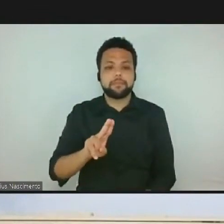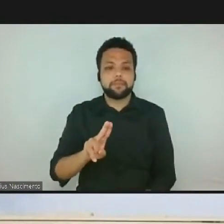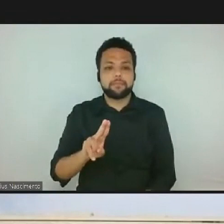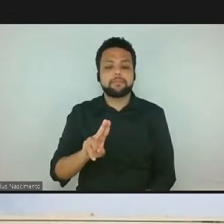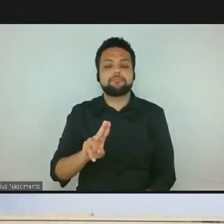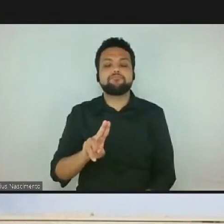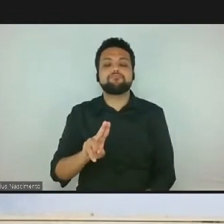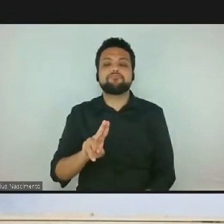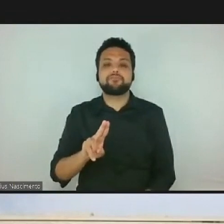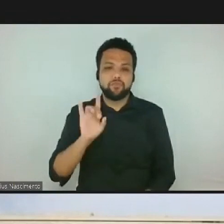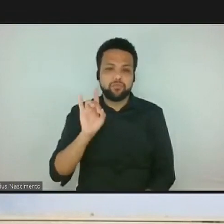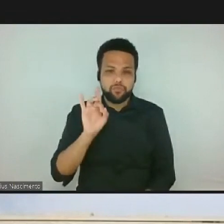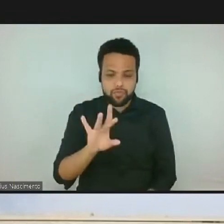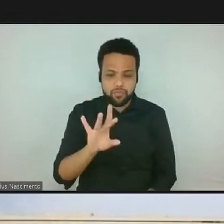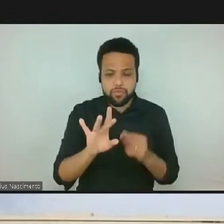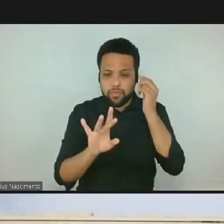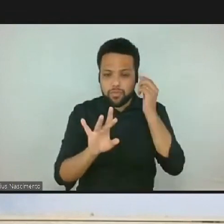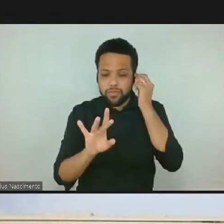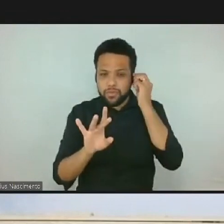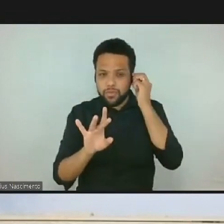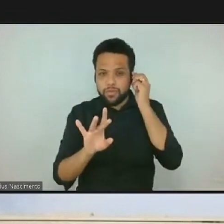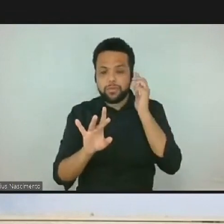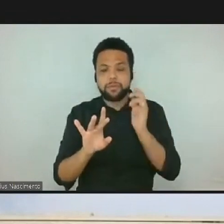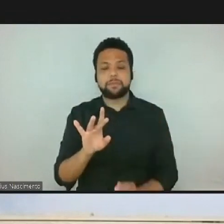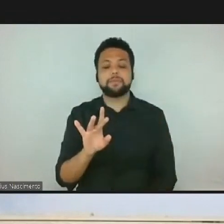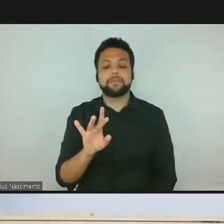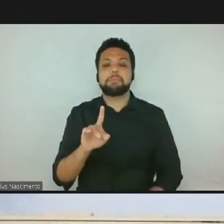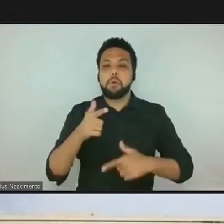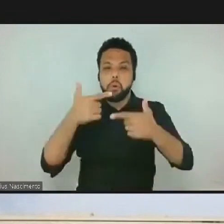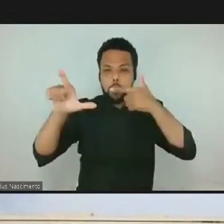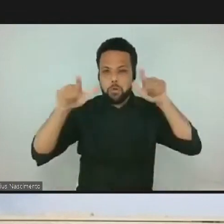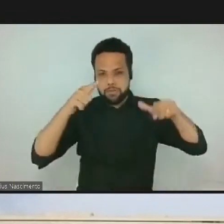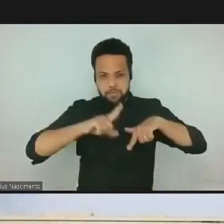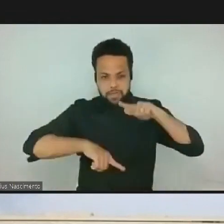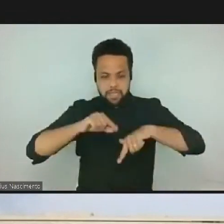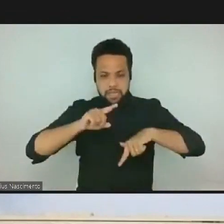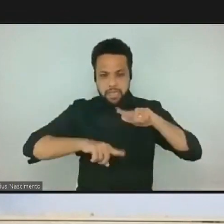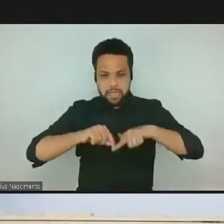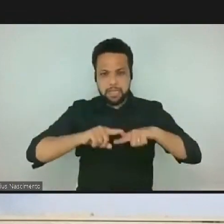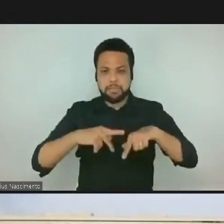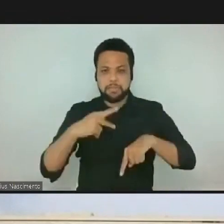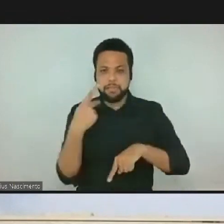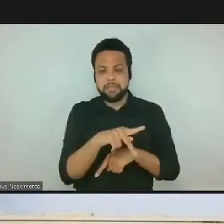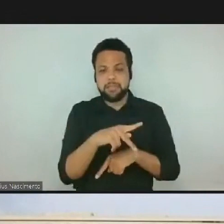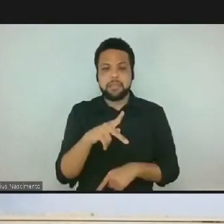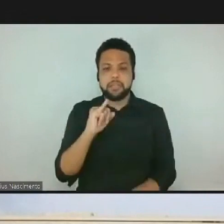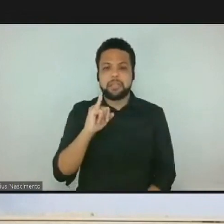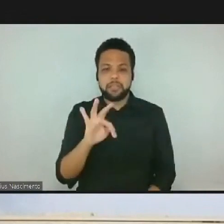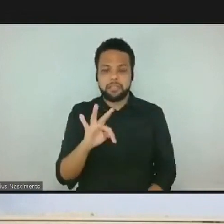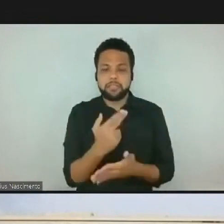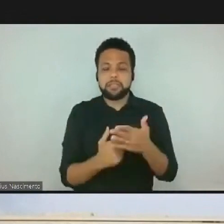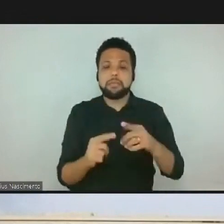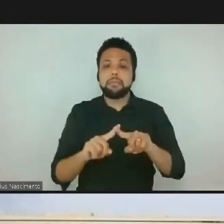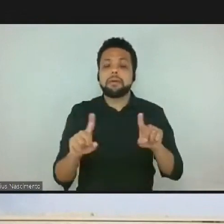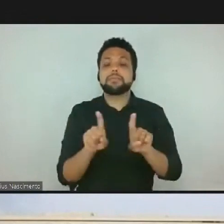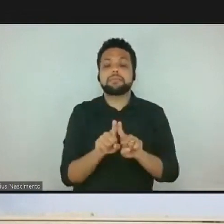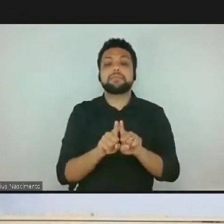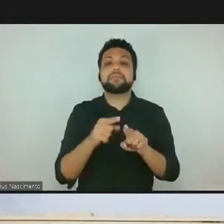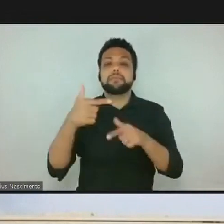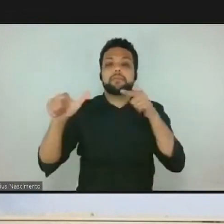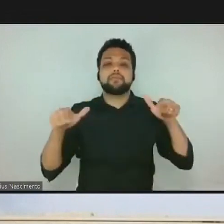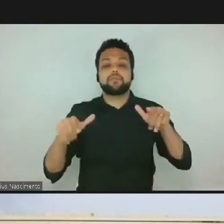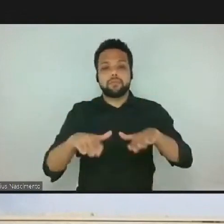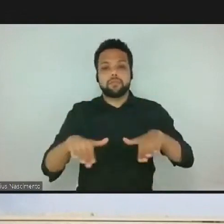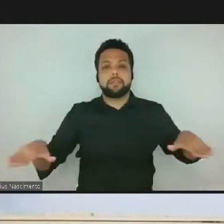ampliar não só outros materiais para esse kit de desenho, como também para outras